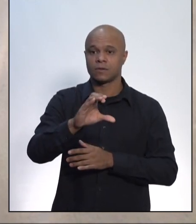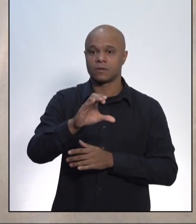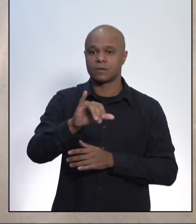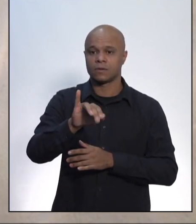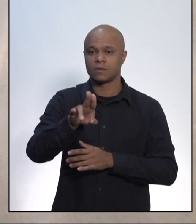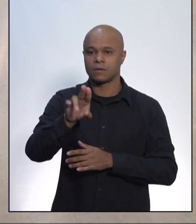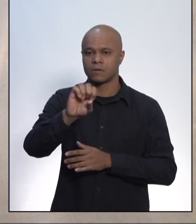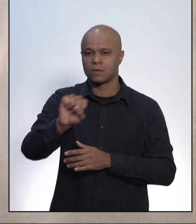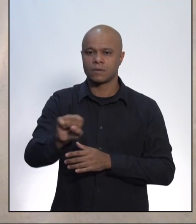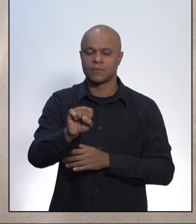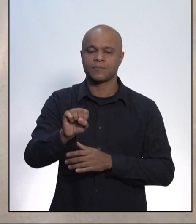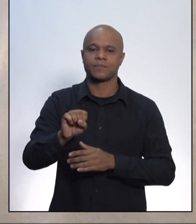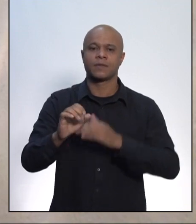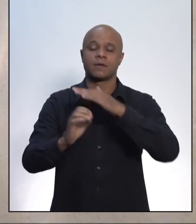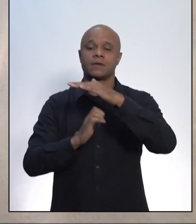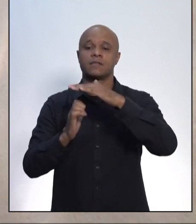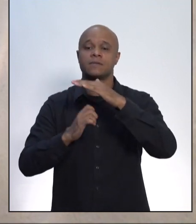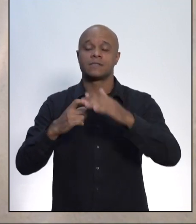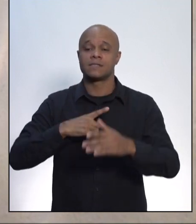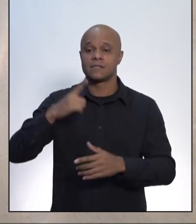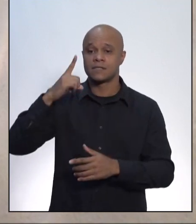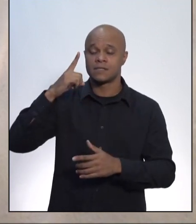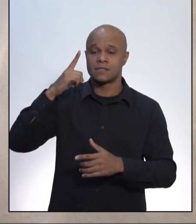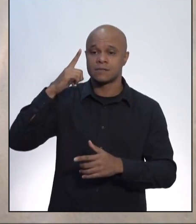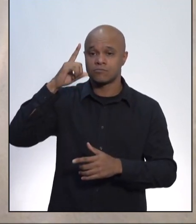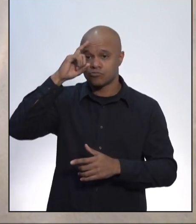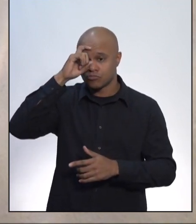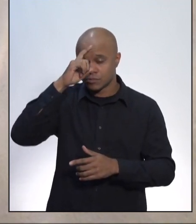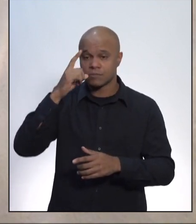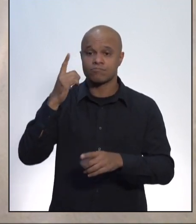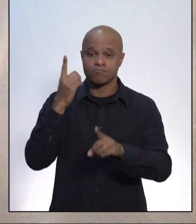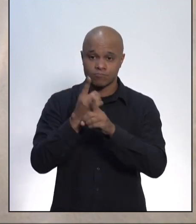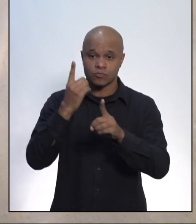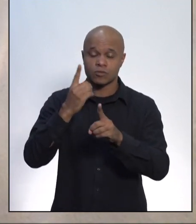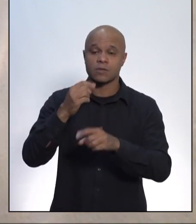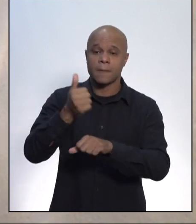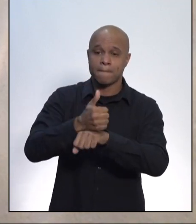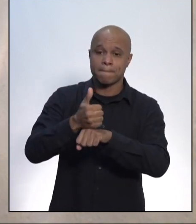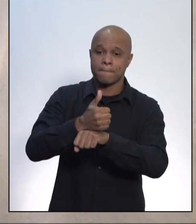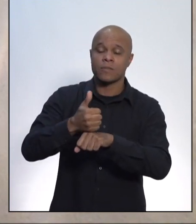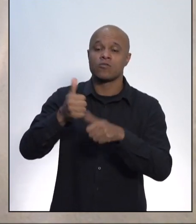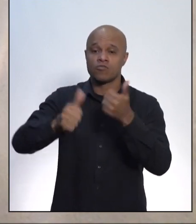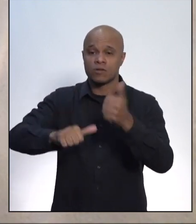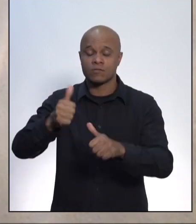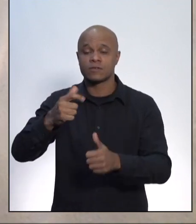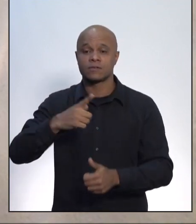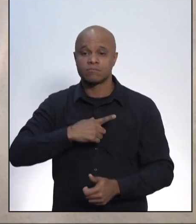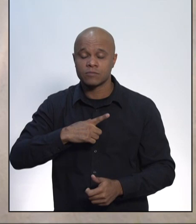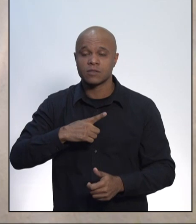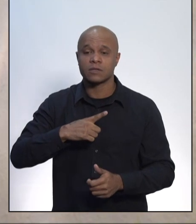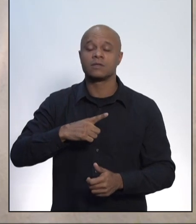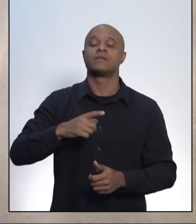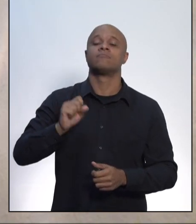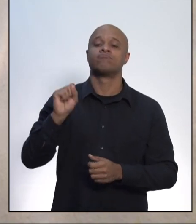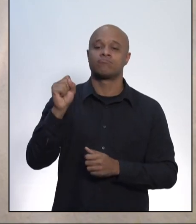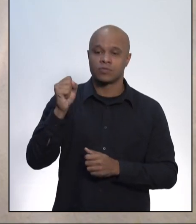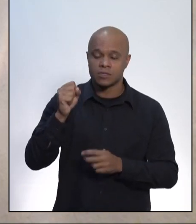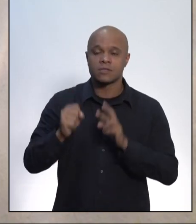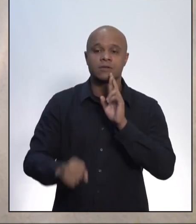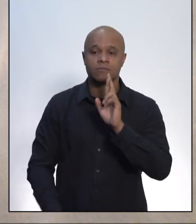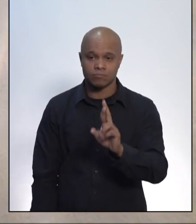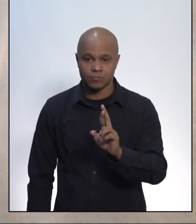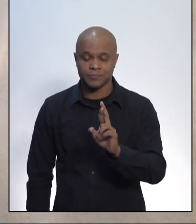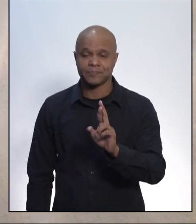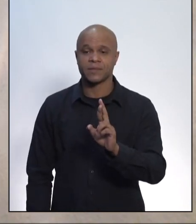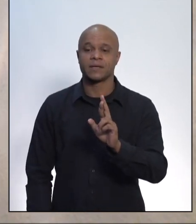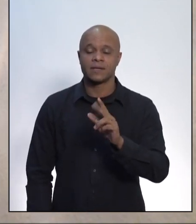profissionais qualificados? Tem. Tá? A gente tem muita gente desempregada no Brasil. Infelizmente,